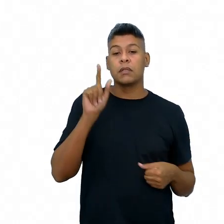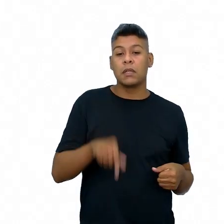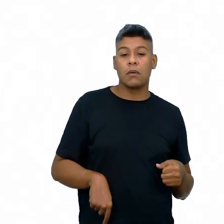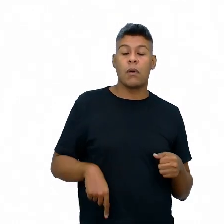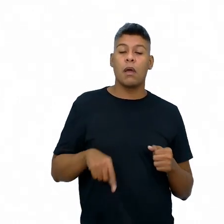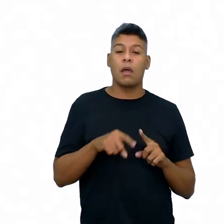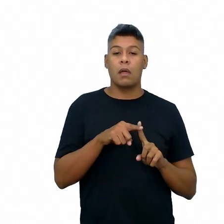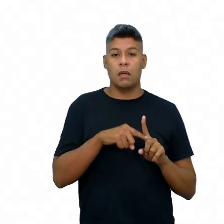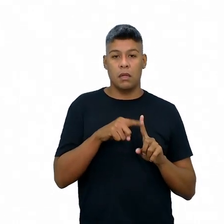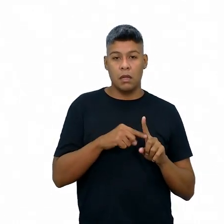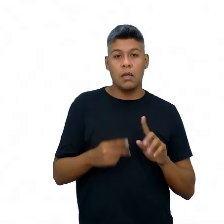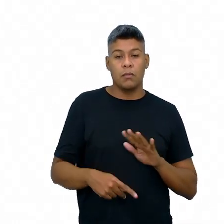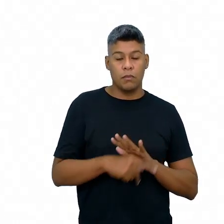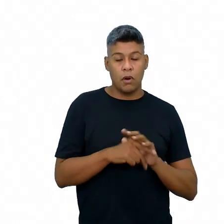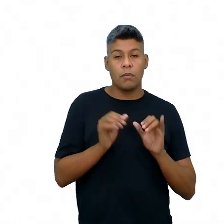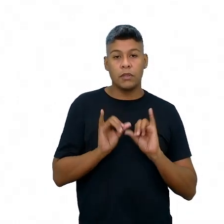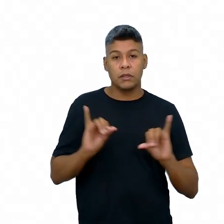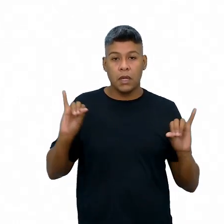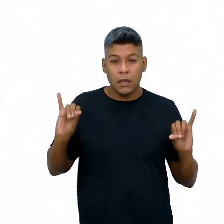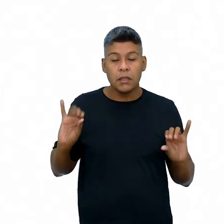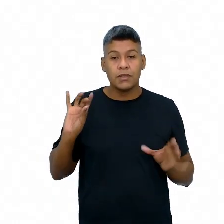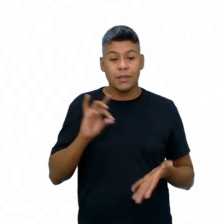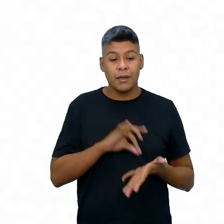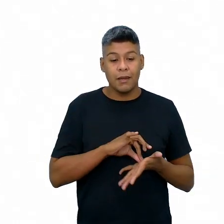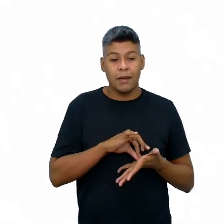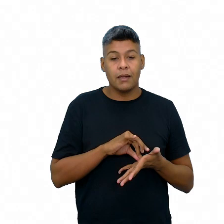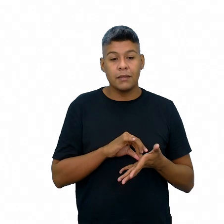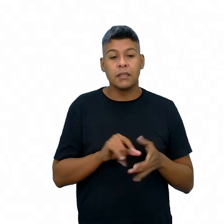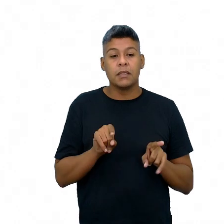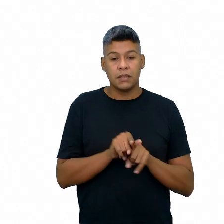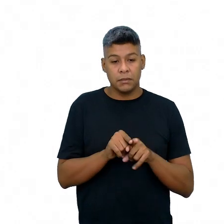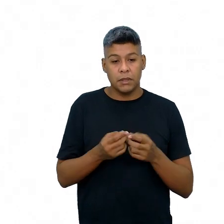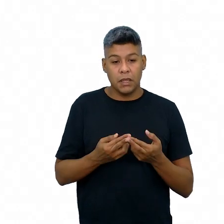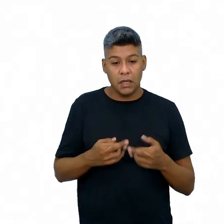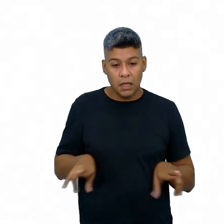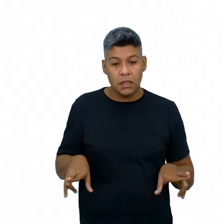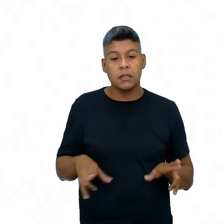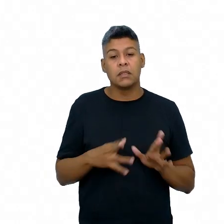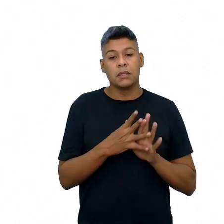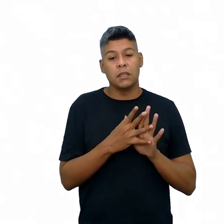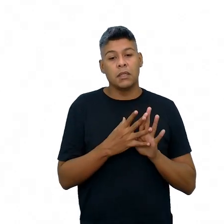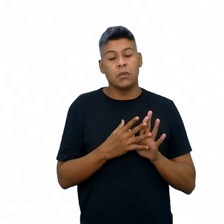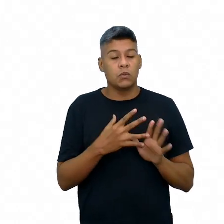grau de aproximação entre os dados que são reais e a solução do modelo, né?